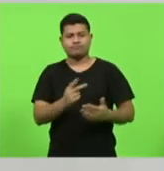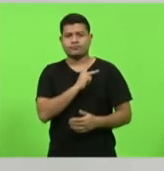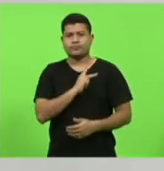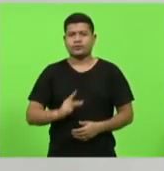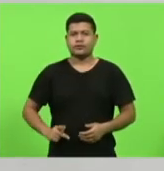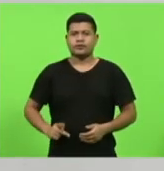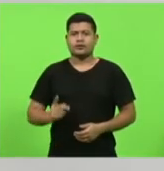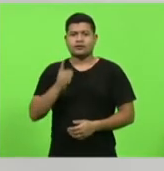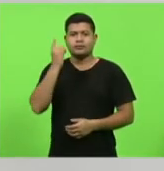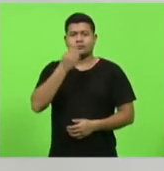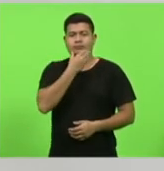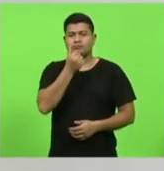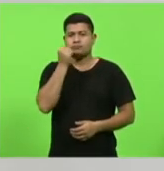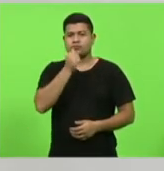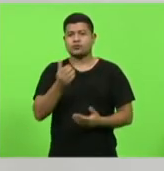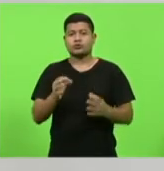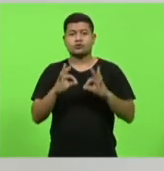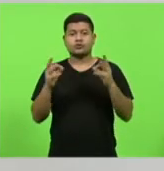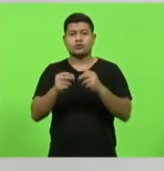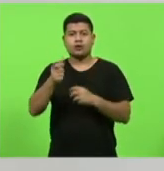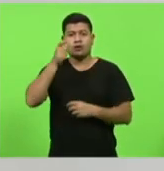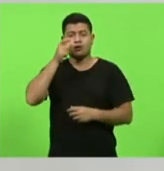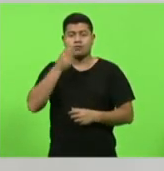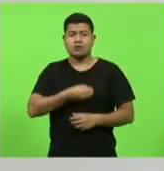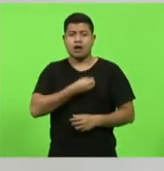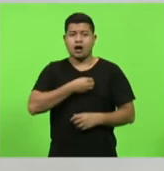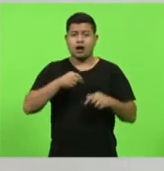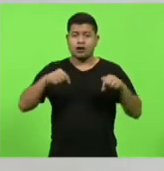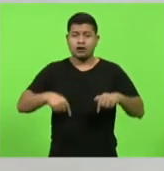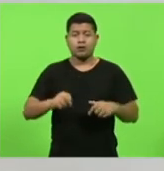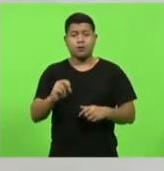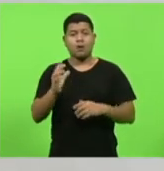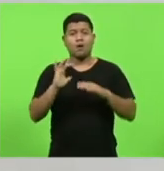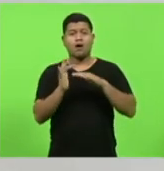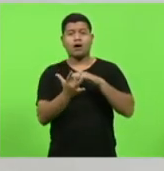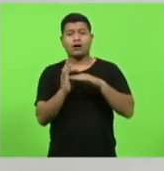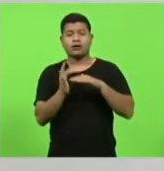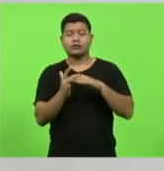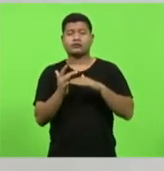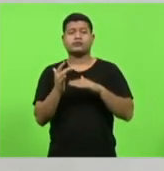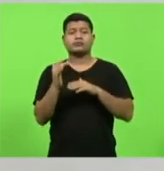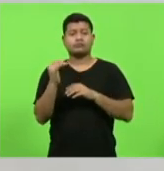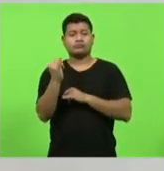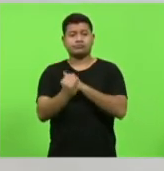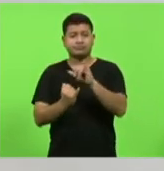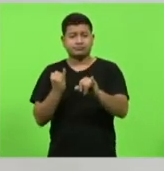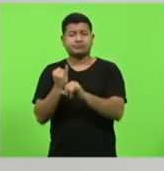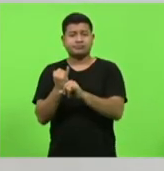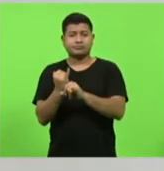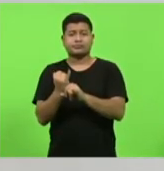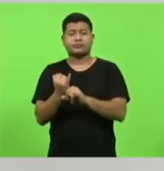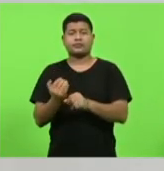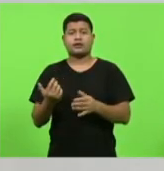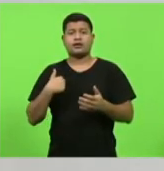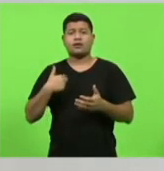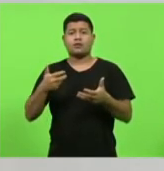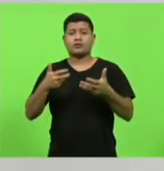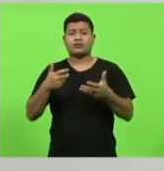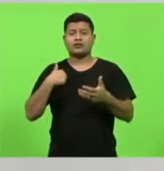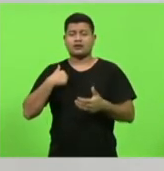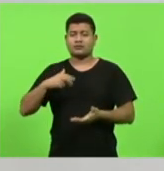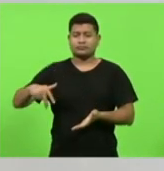nos acompanham aqui presencialmente ou então pelas redes sociais, online, quero aqui dizer da minha